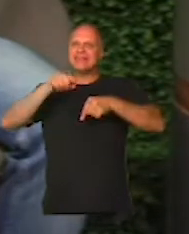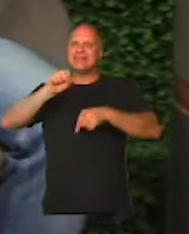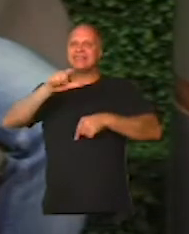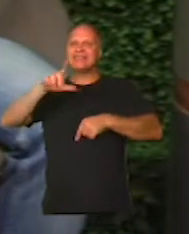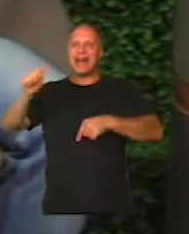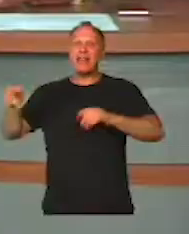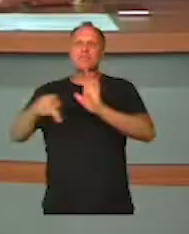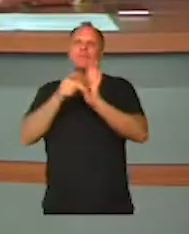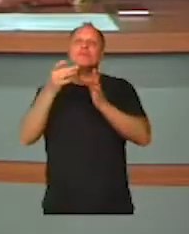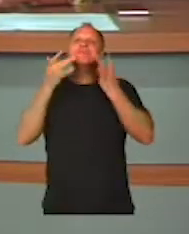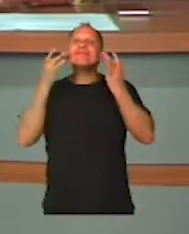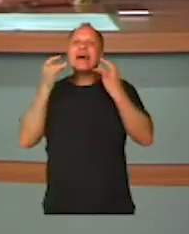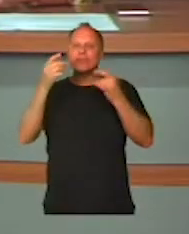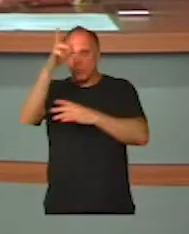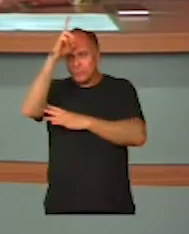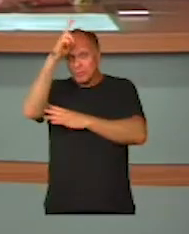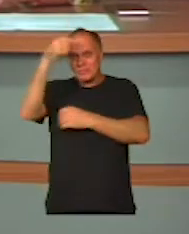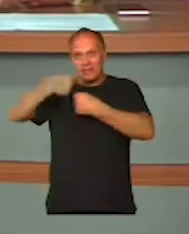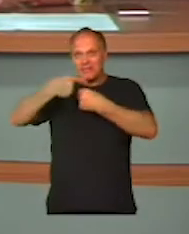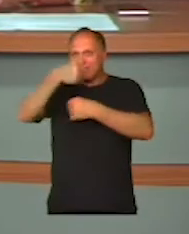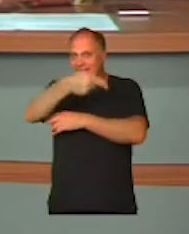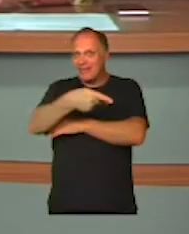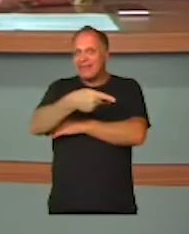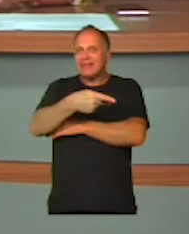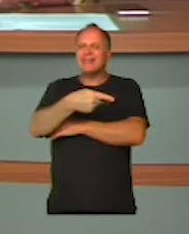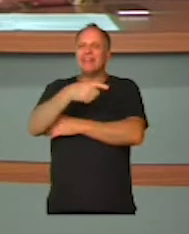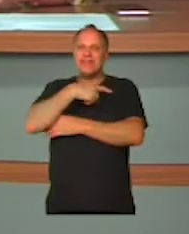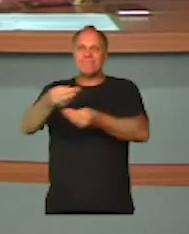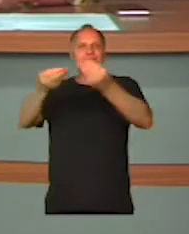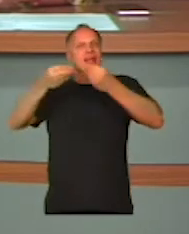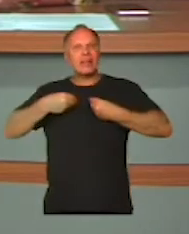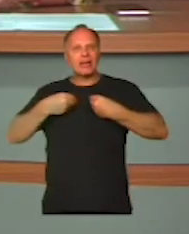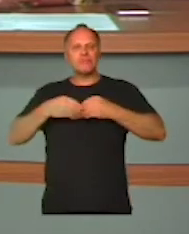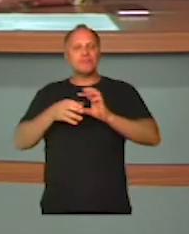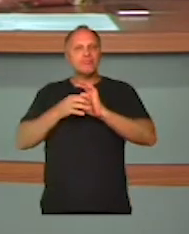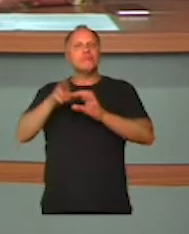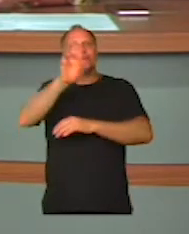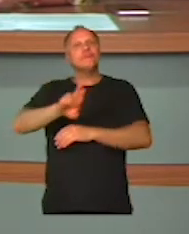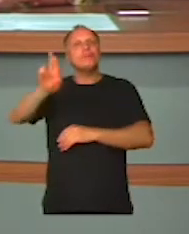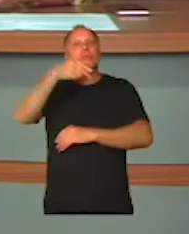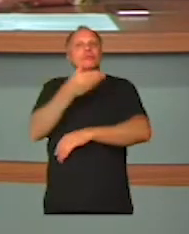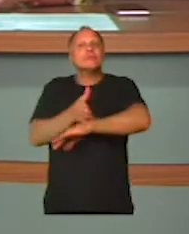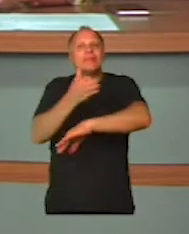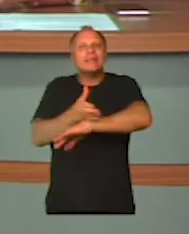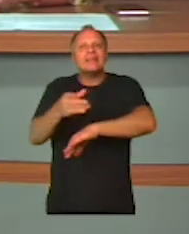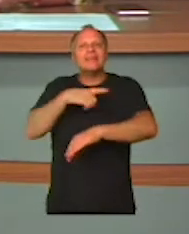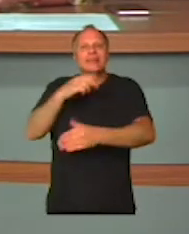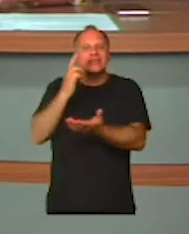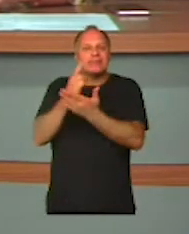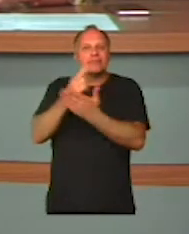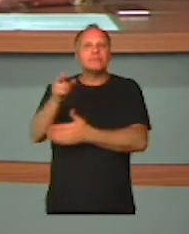Teatro Municipal de Novo Hamburgo, graças à Secult. Eles nos forneceram uma sala até dezembro. Né? Então, temos ensaio todas